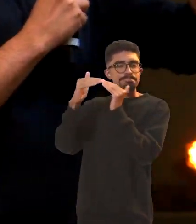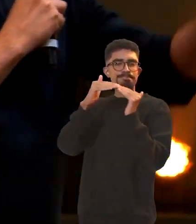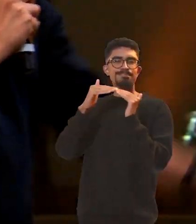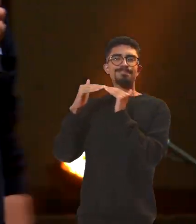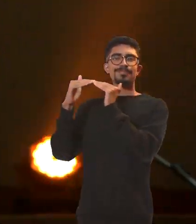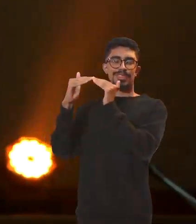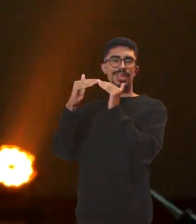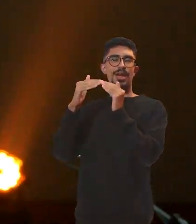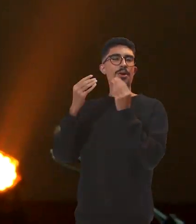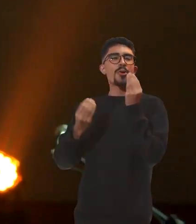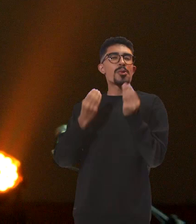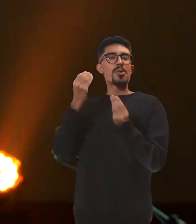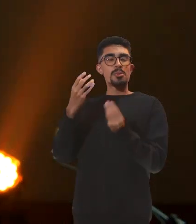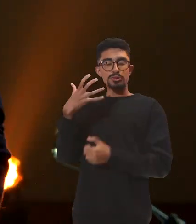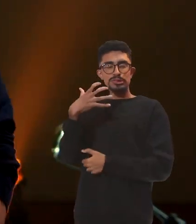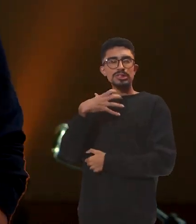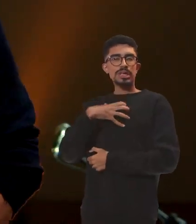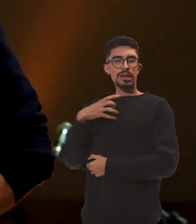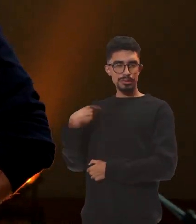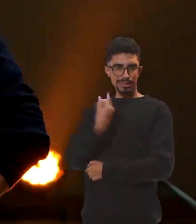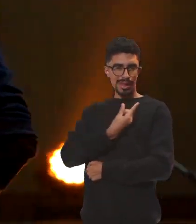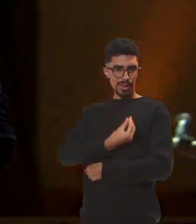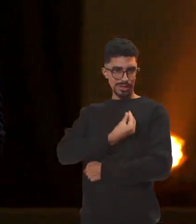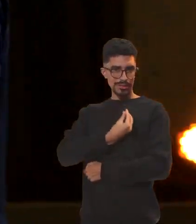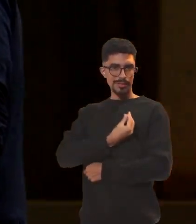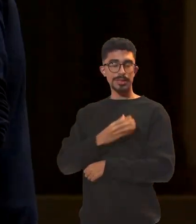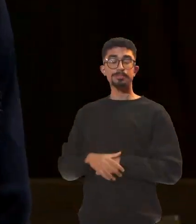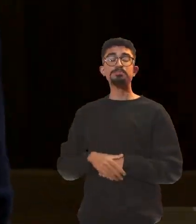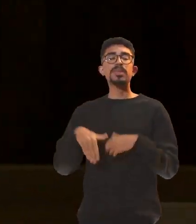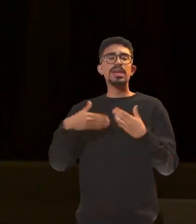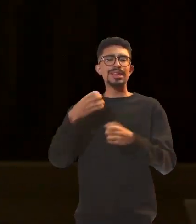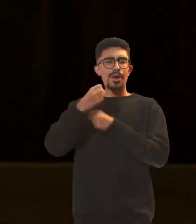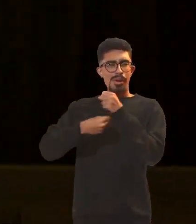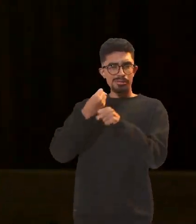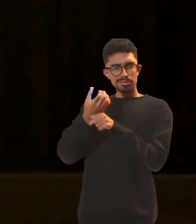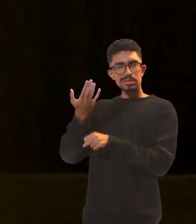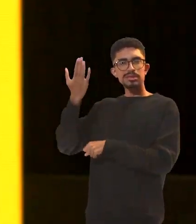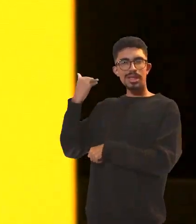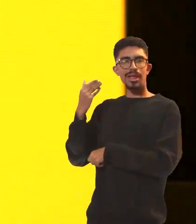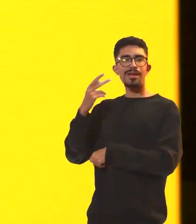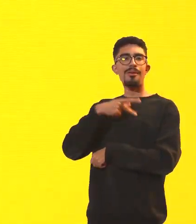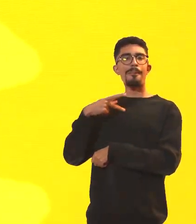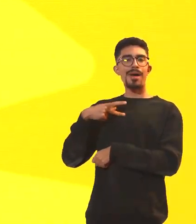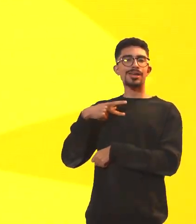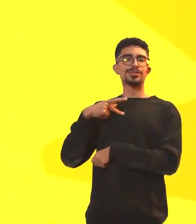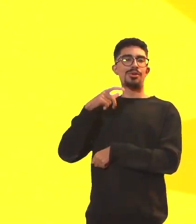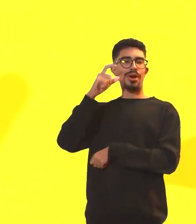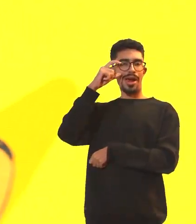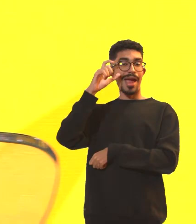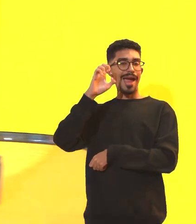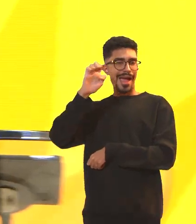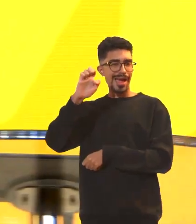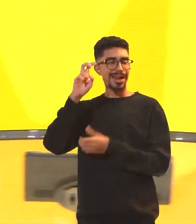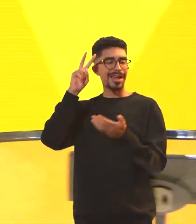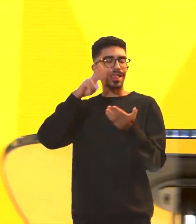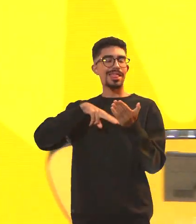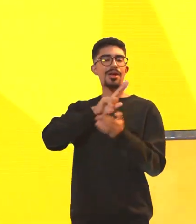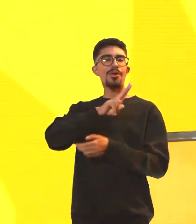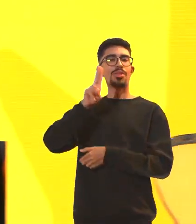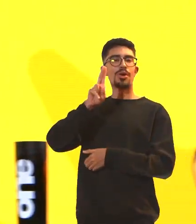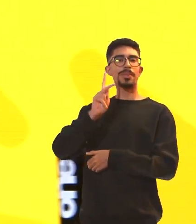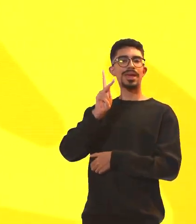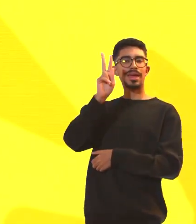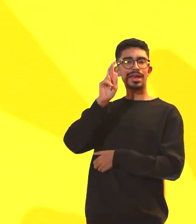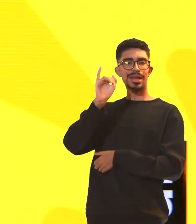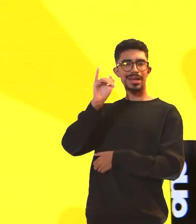relação à nossa maneira de viver, tá? Há uns anos atrás eu li um livro chamado Kryptonita. É um livro do autor John Bevere, tá? Fica